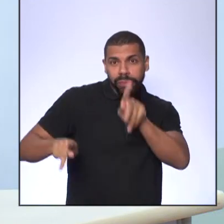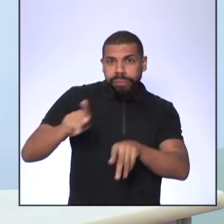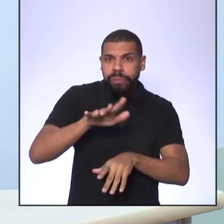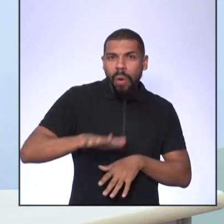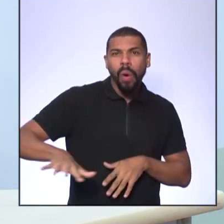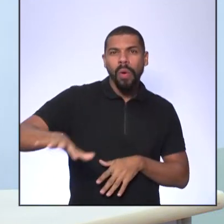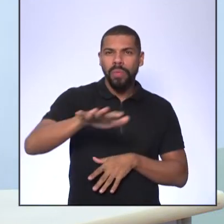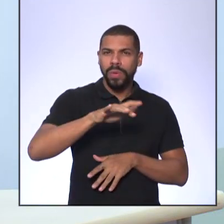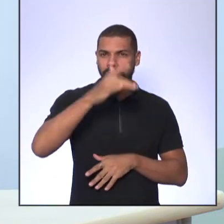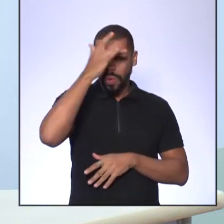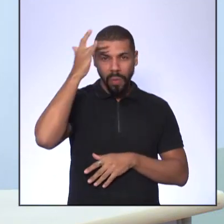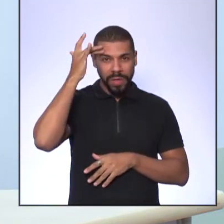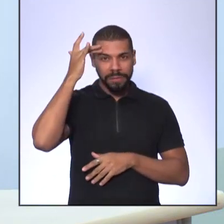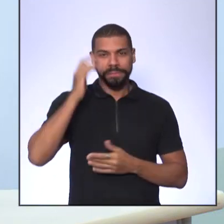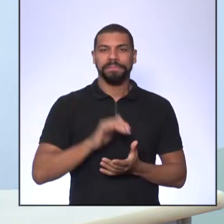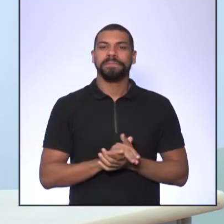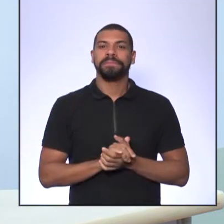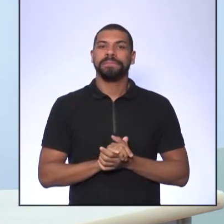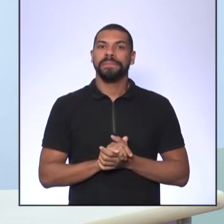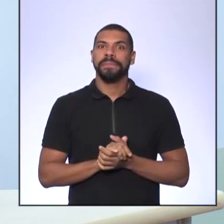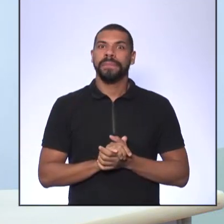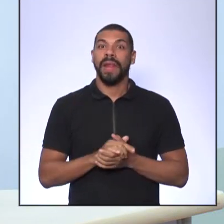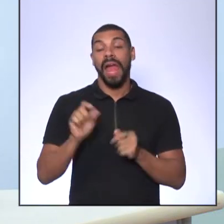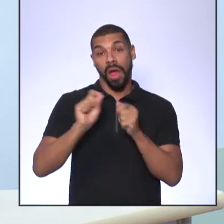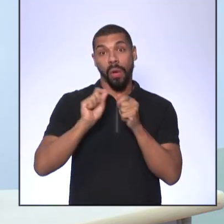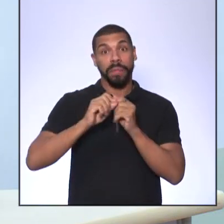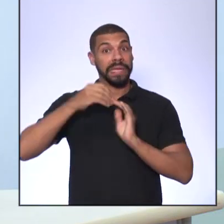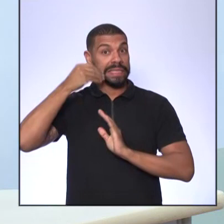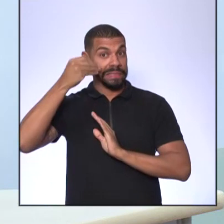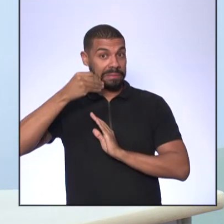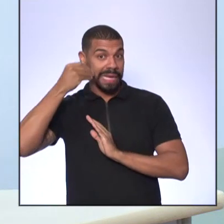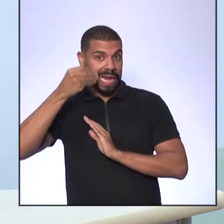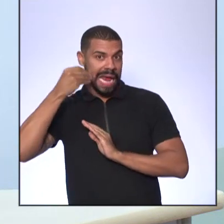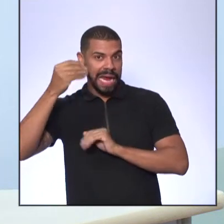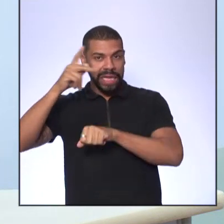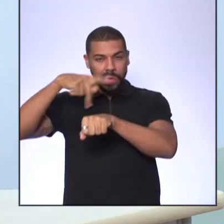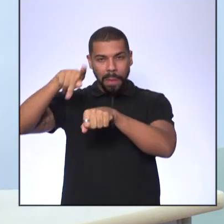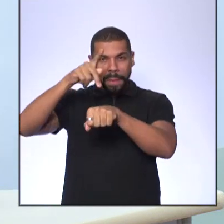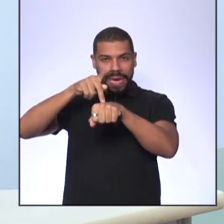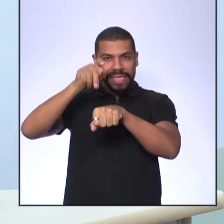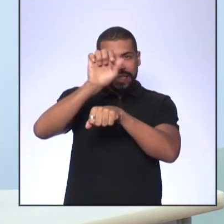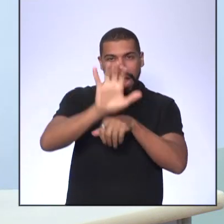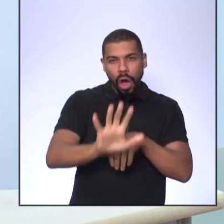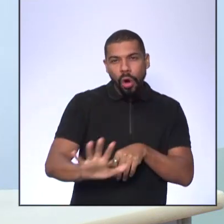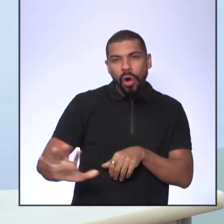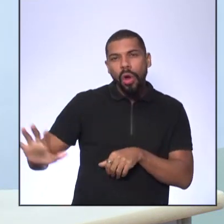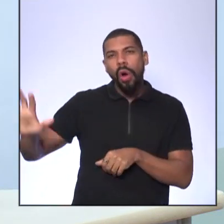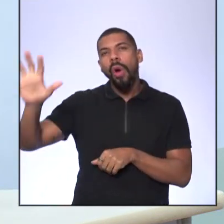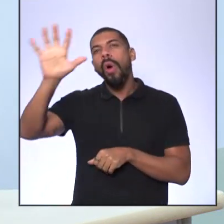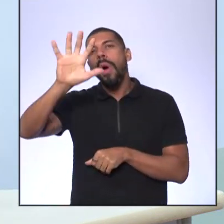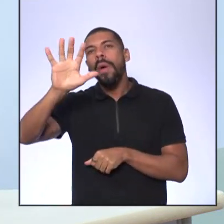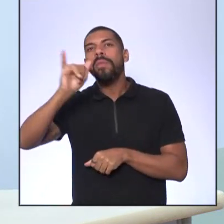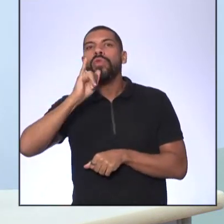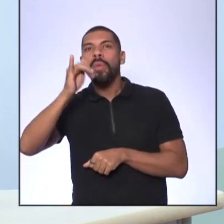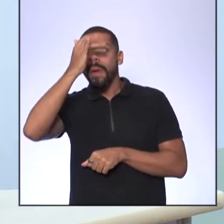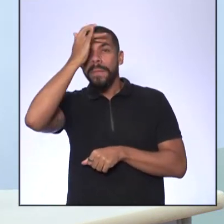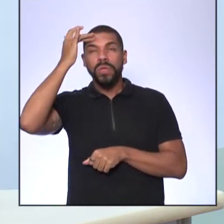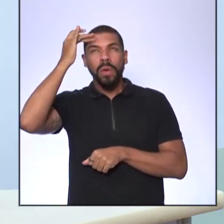certo? Trata-se de um experimento que foi feito em um país da Europa, onde um